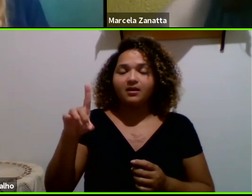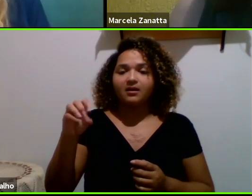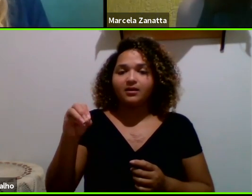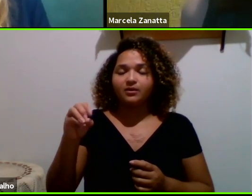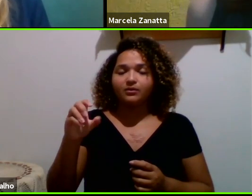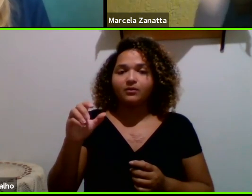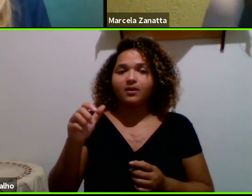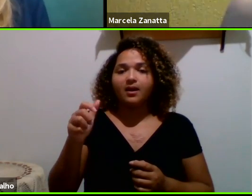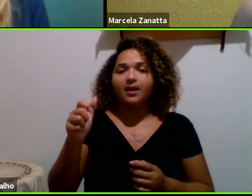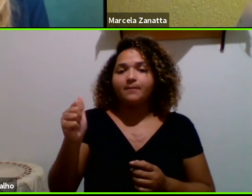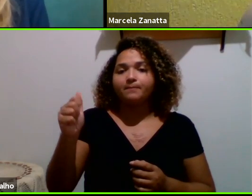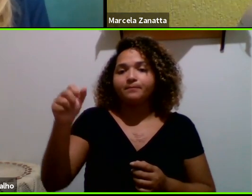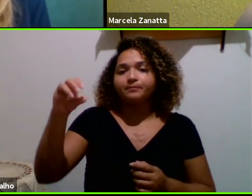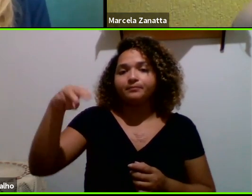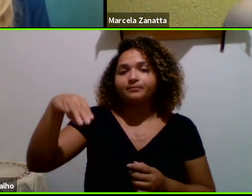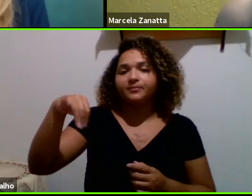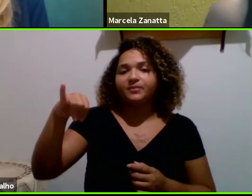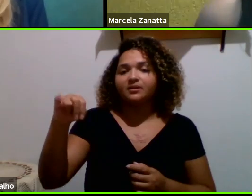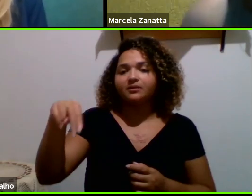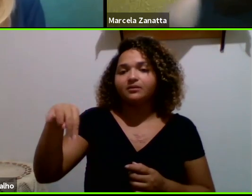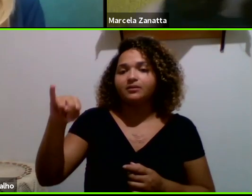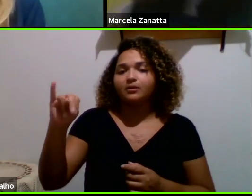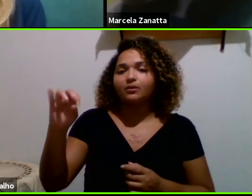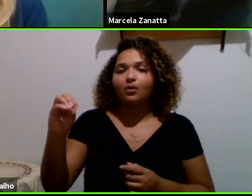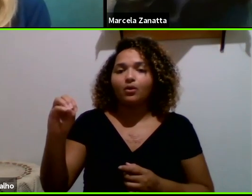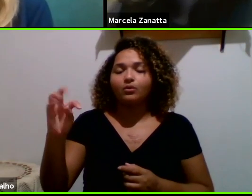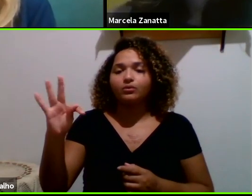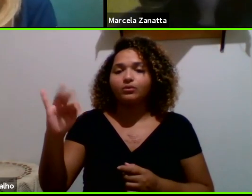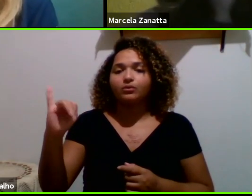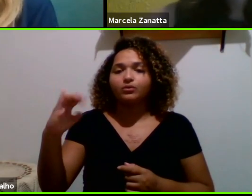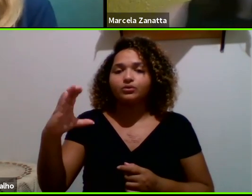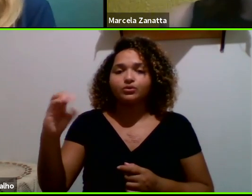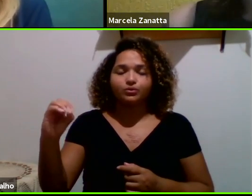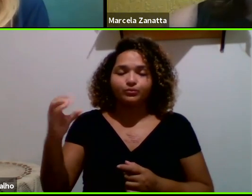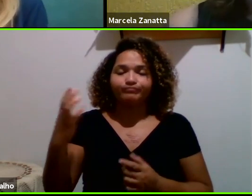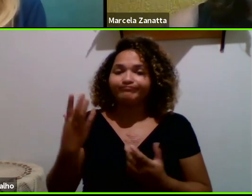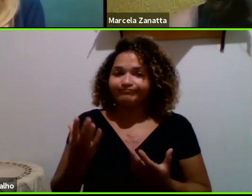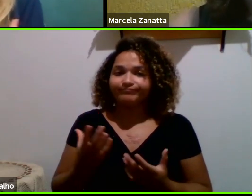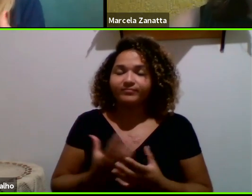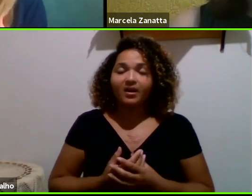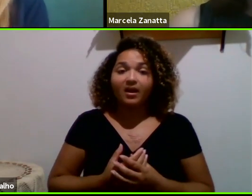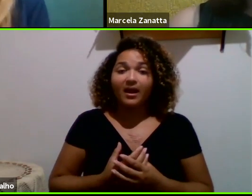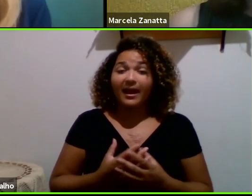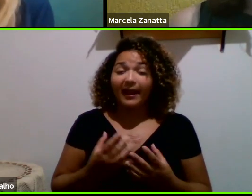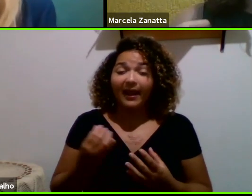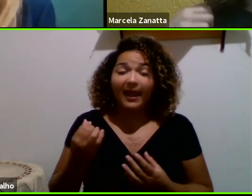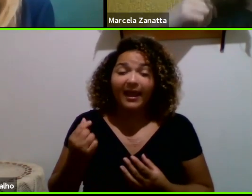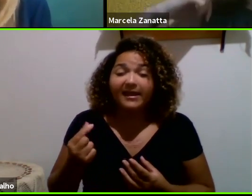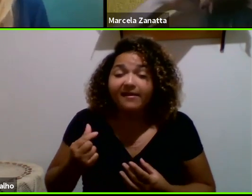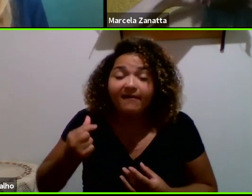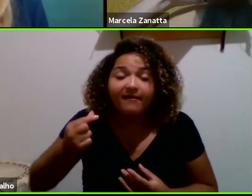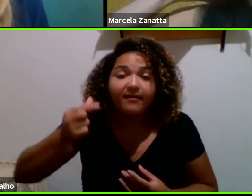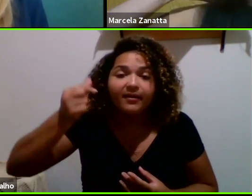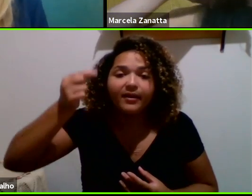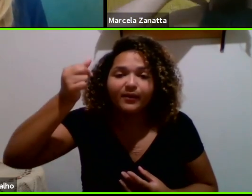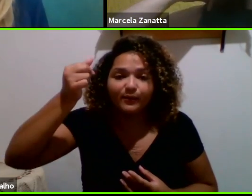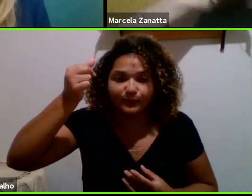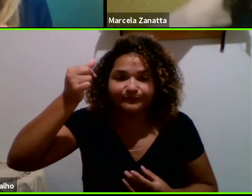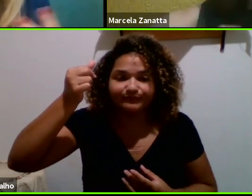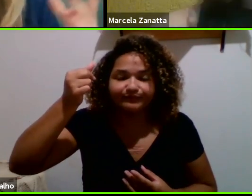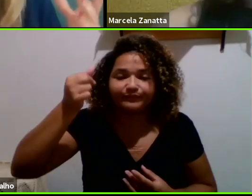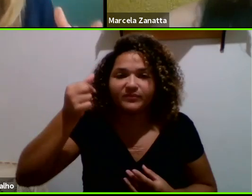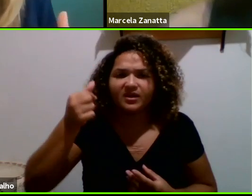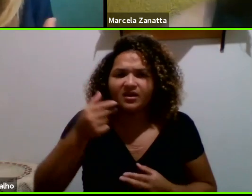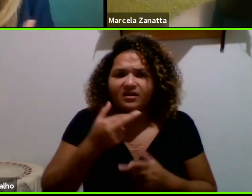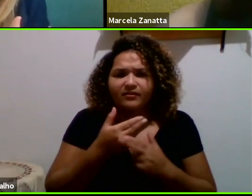eu provoco uma miniotomia artificial muito precoce, ou quando eu provoco uma miniotomia, eu